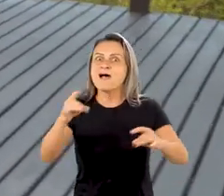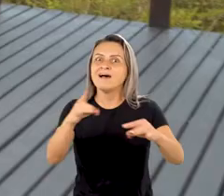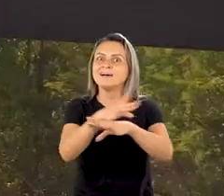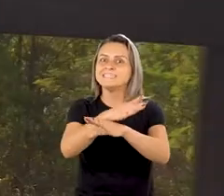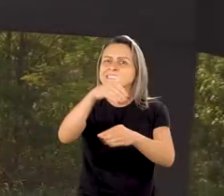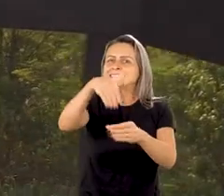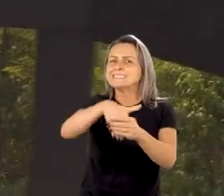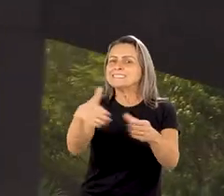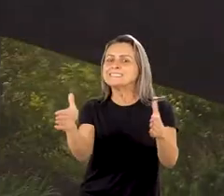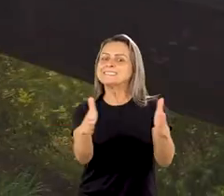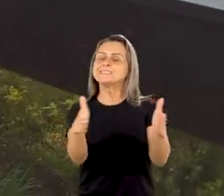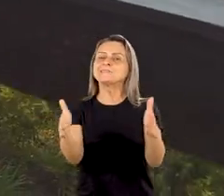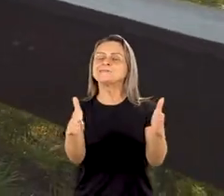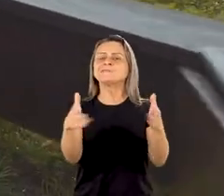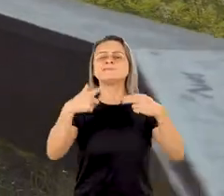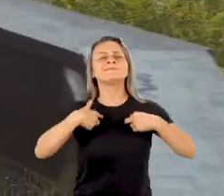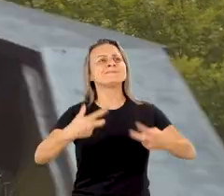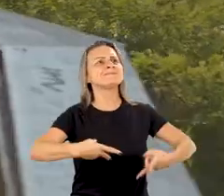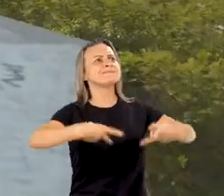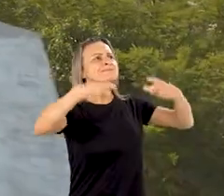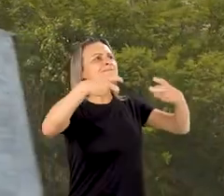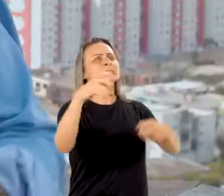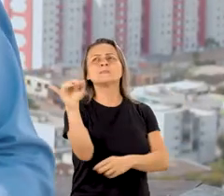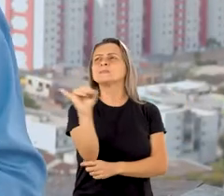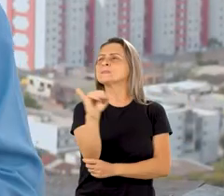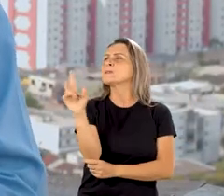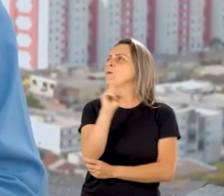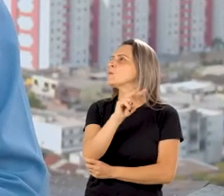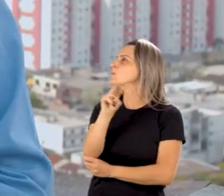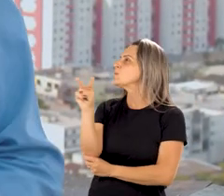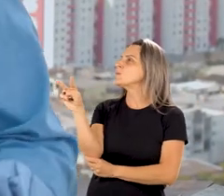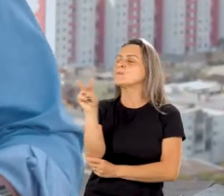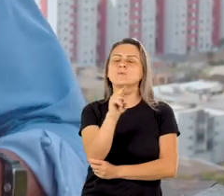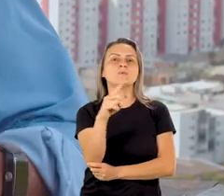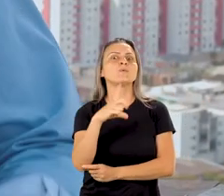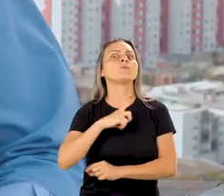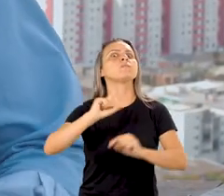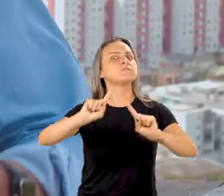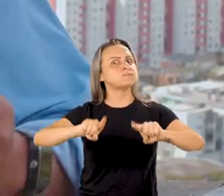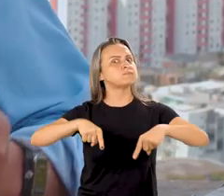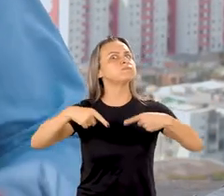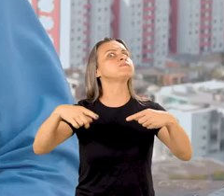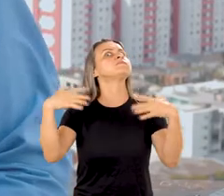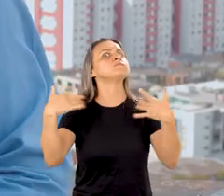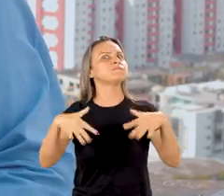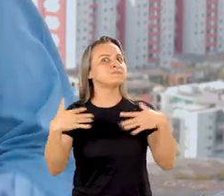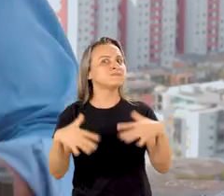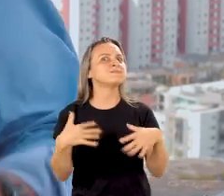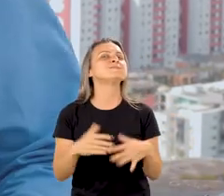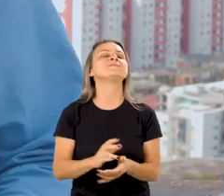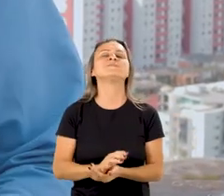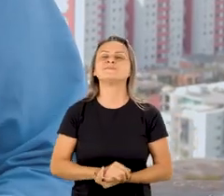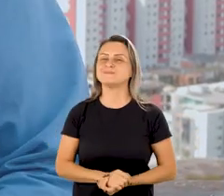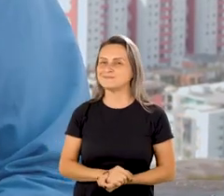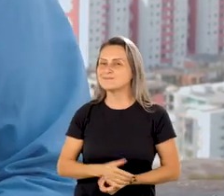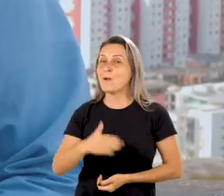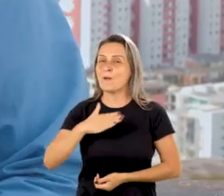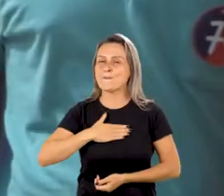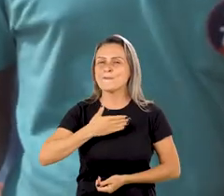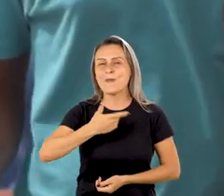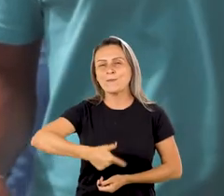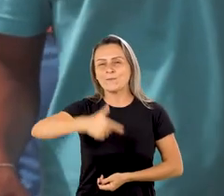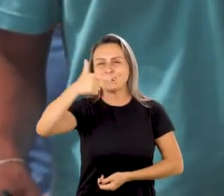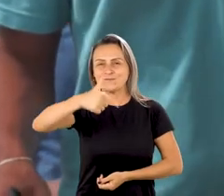Chegando ao final desta campanha, olho para nossa Itajaí e vejo quantos desafios nós temos pela